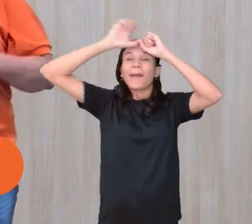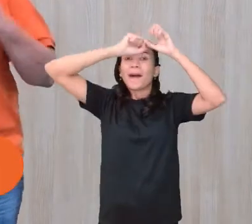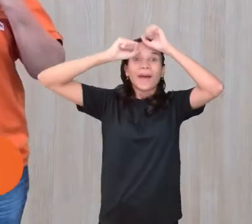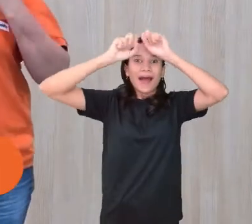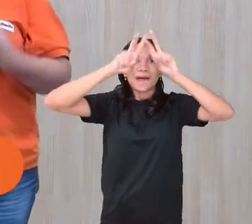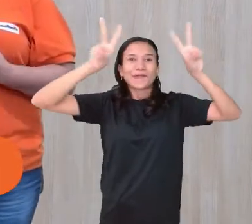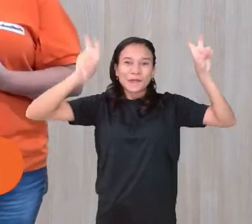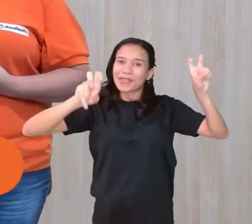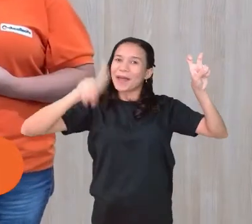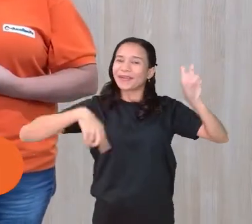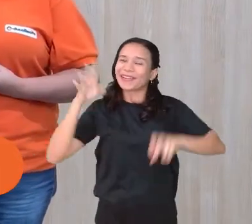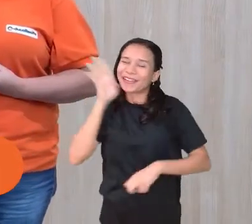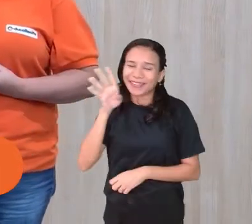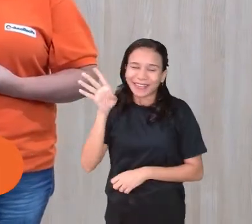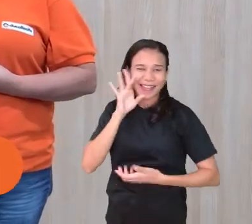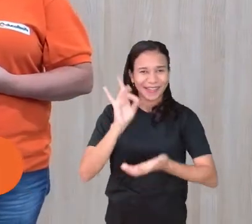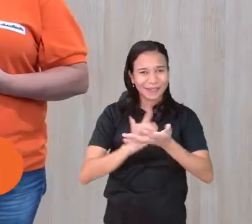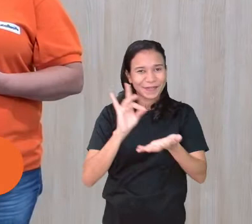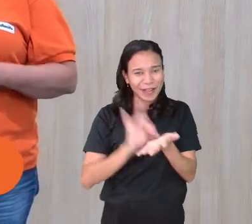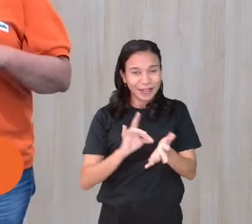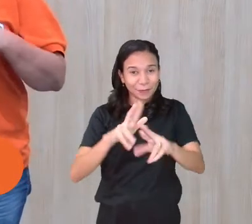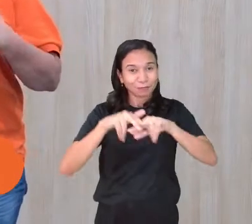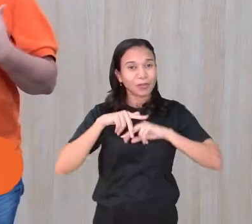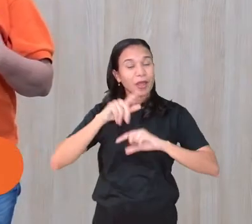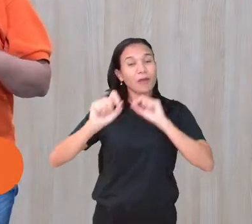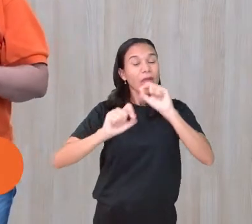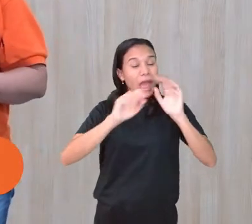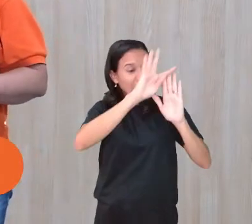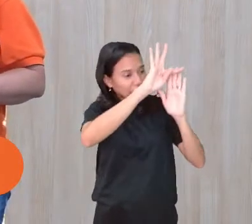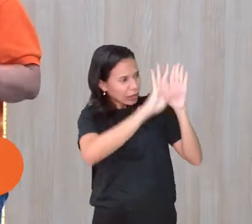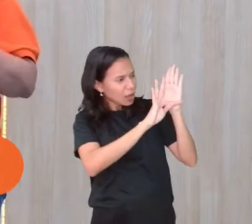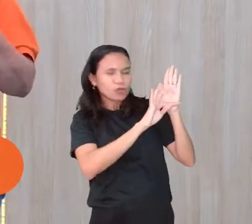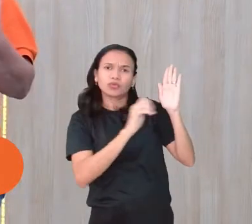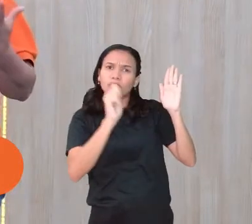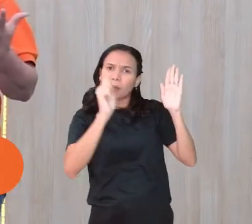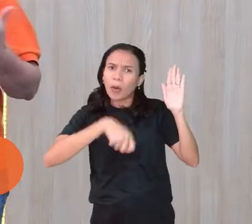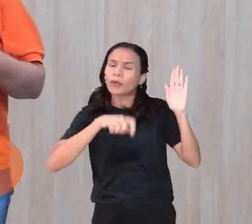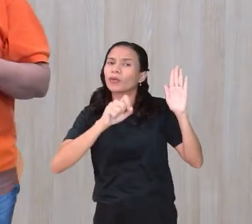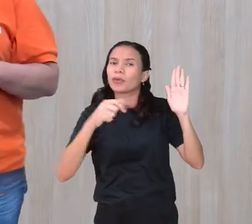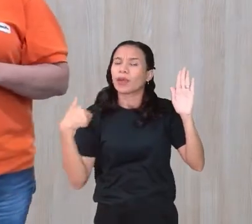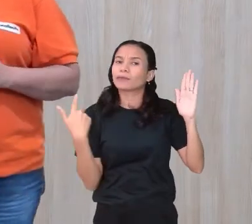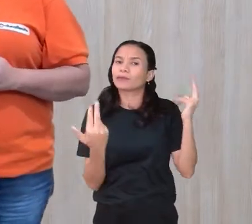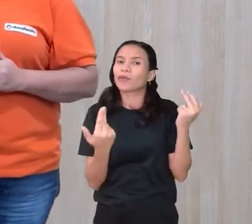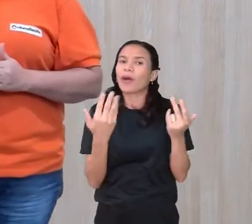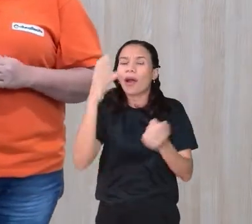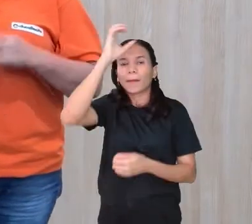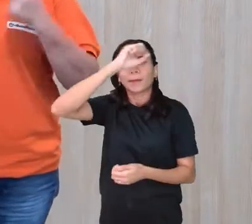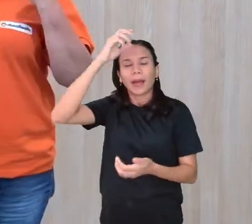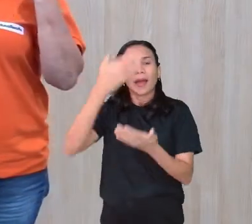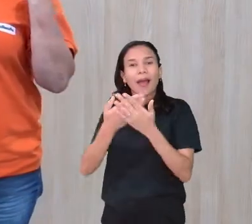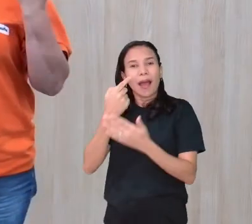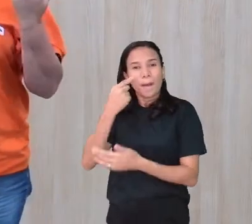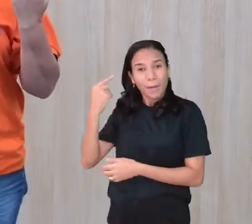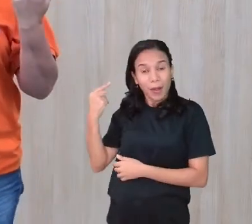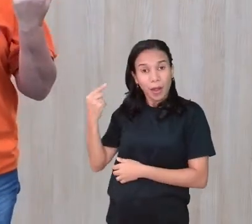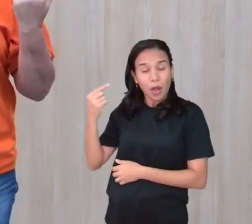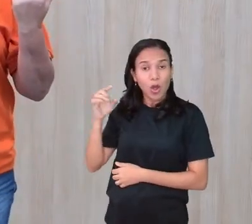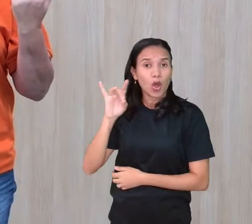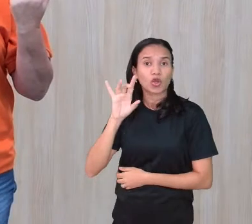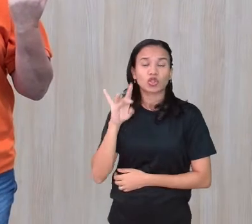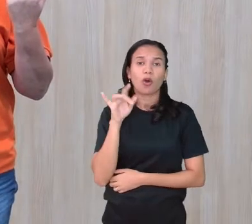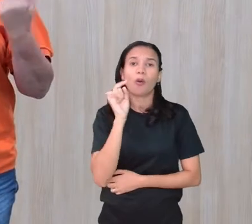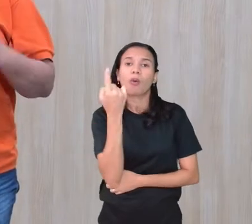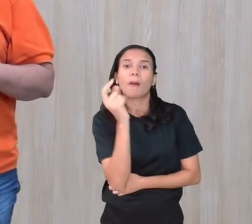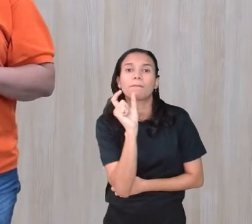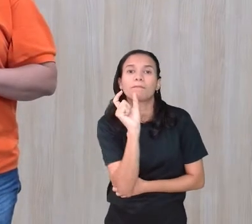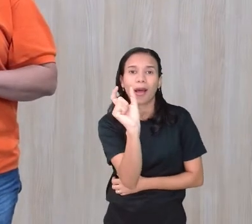tema que é tão legal, pessoal. Porque o texto, ele pode ser, como aprendemos na aula anterior, ele pode ser apenas uma